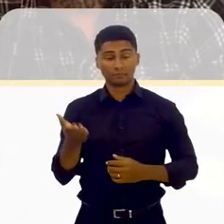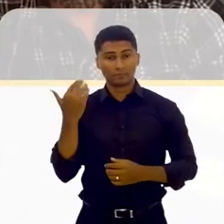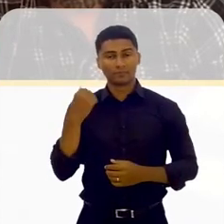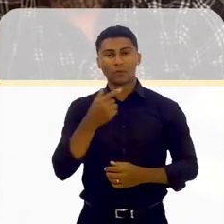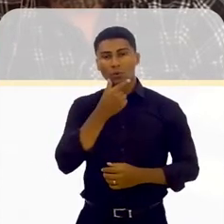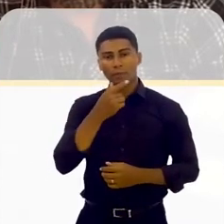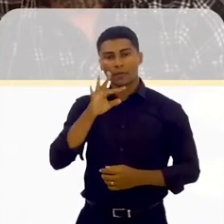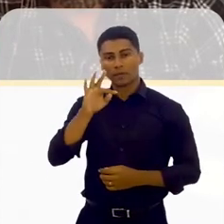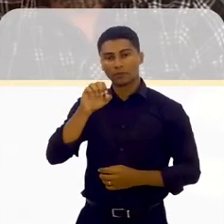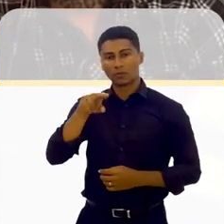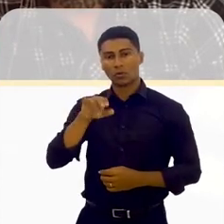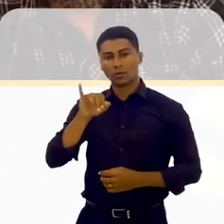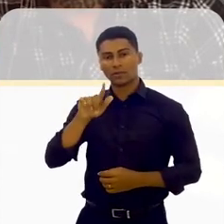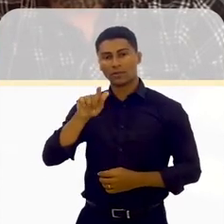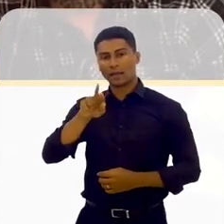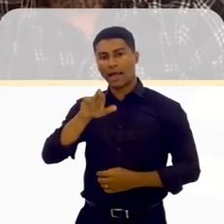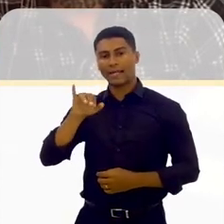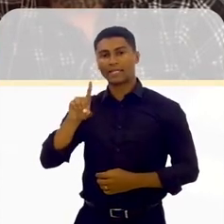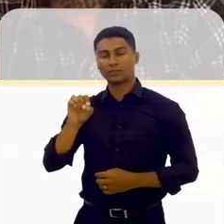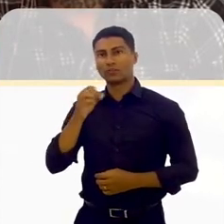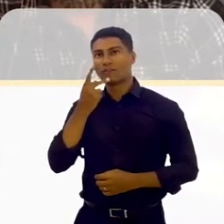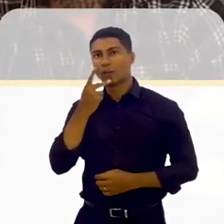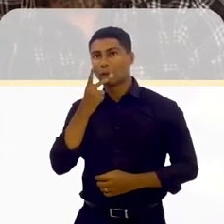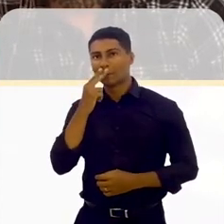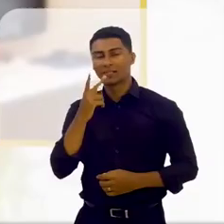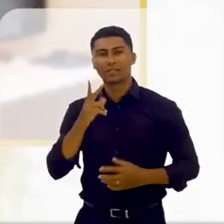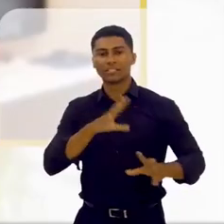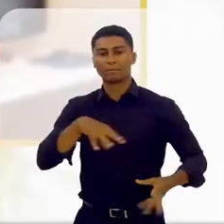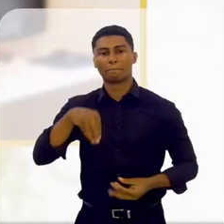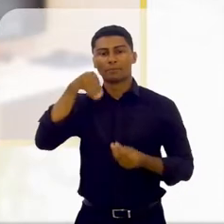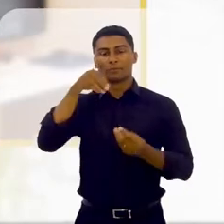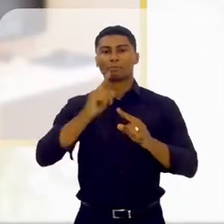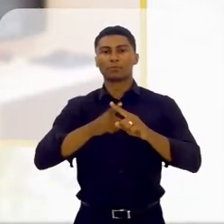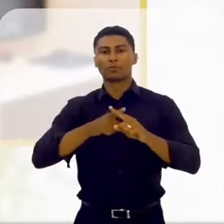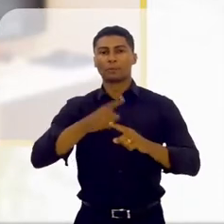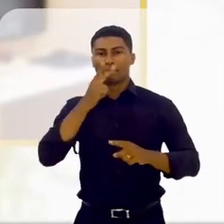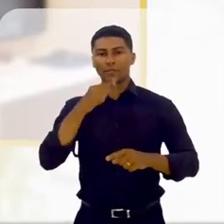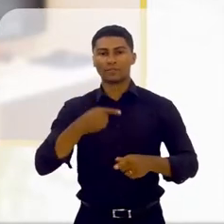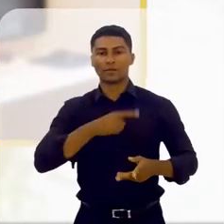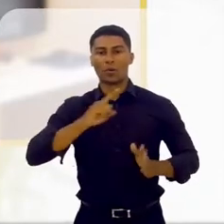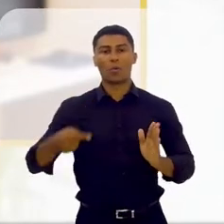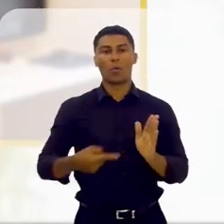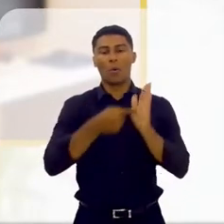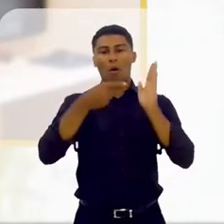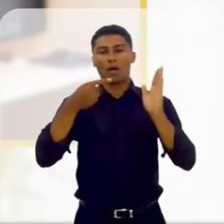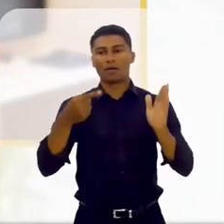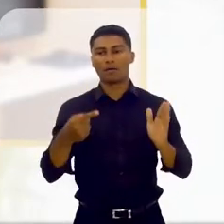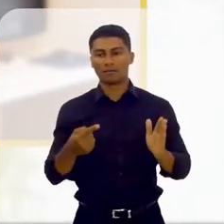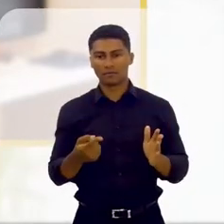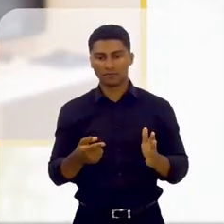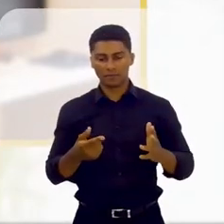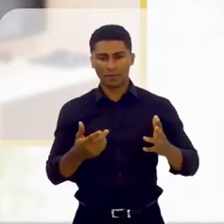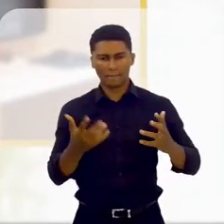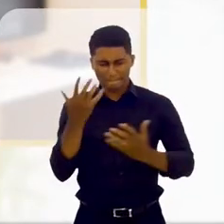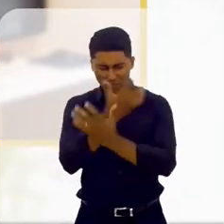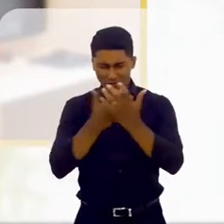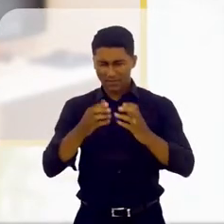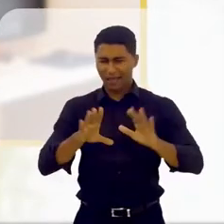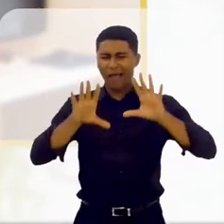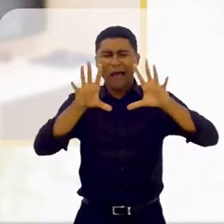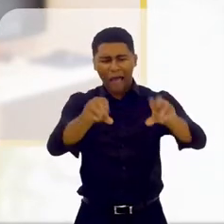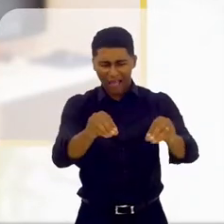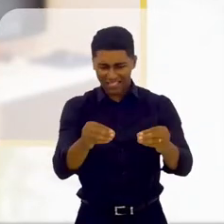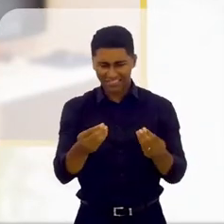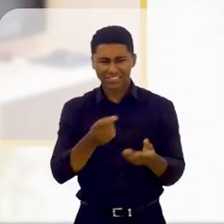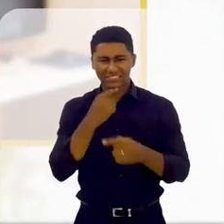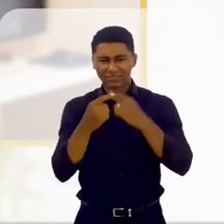Tony Garrido estava me falando, é algo de espiritual, porque ela não te toca, né? Você não tem como tocar a música, mas